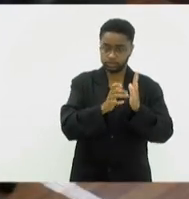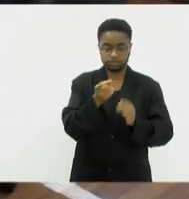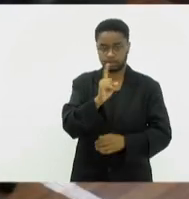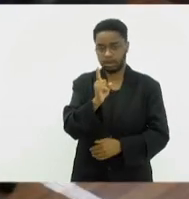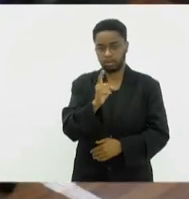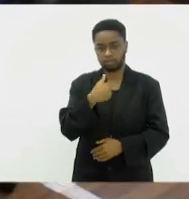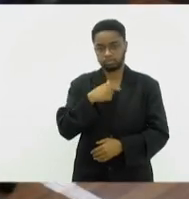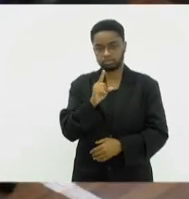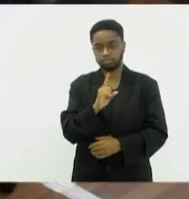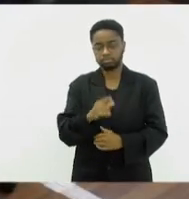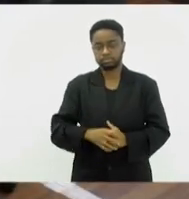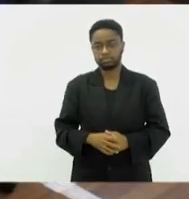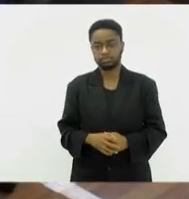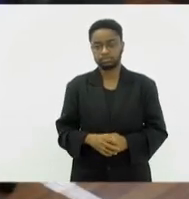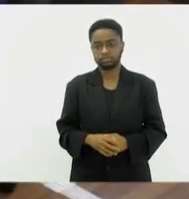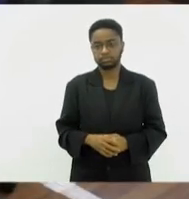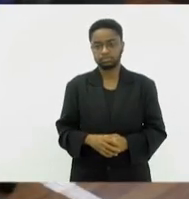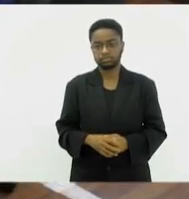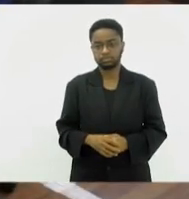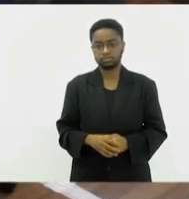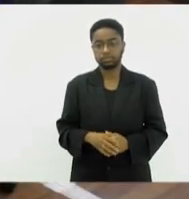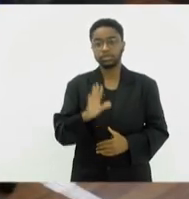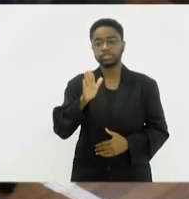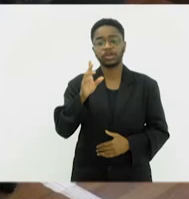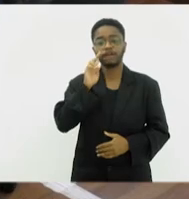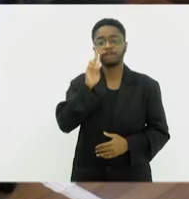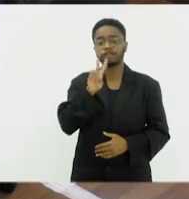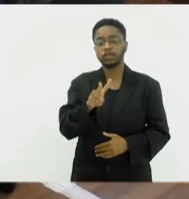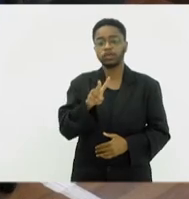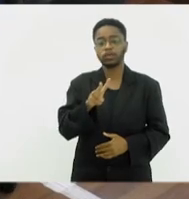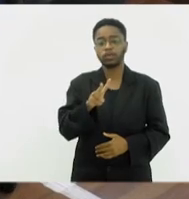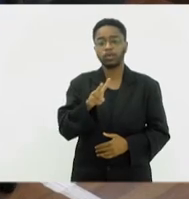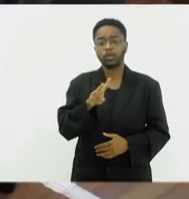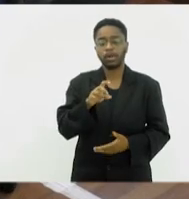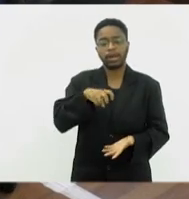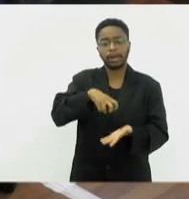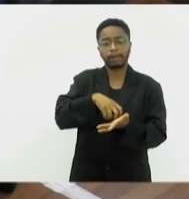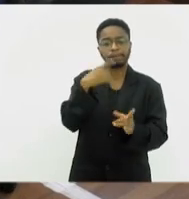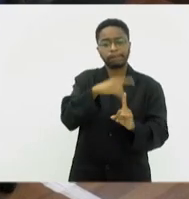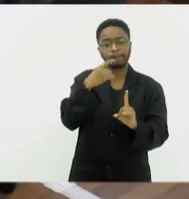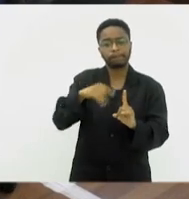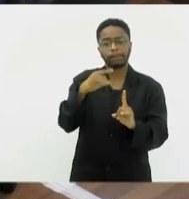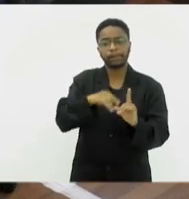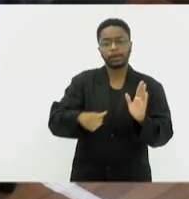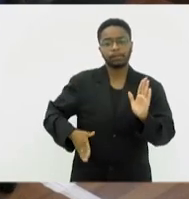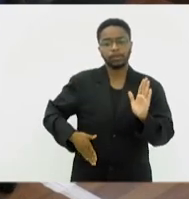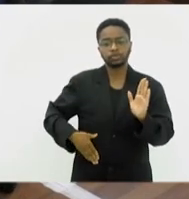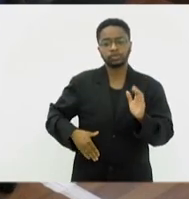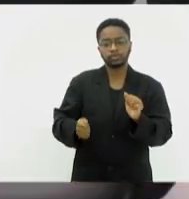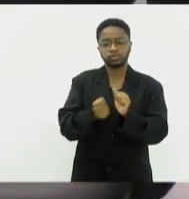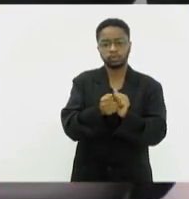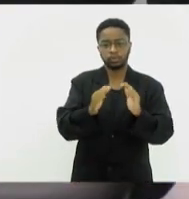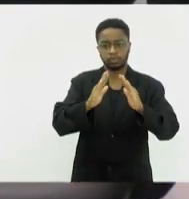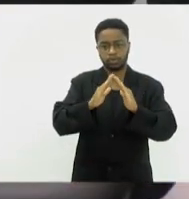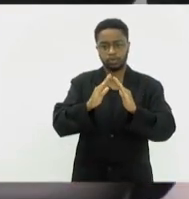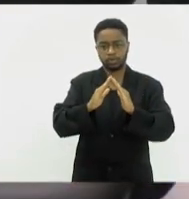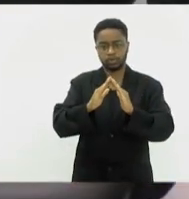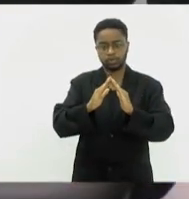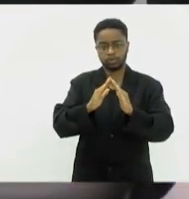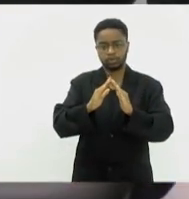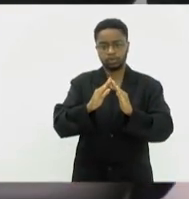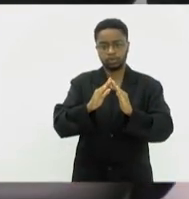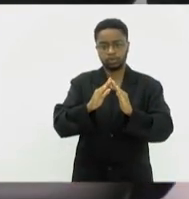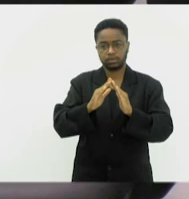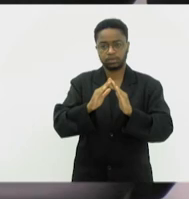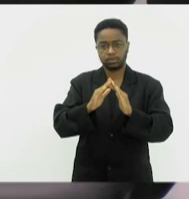partidário. O senhor já presenciou alguma cena de tortura do tráfico com um morador? É, como morador de